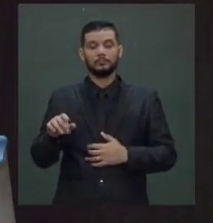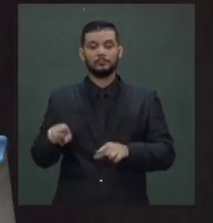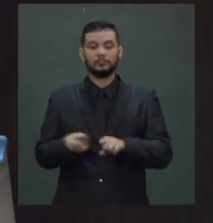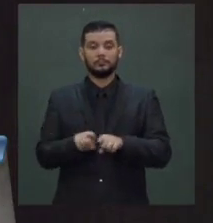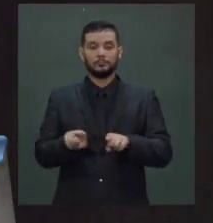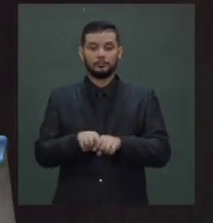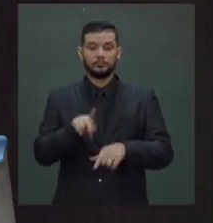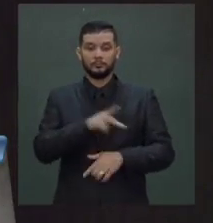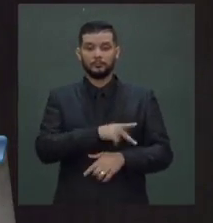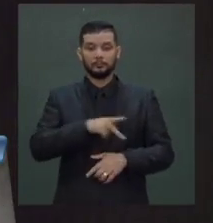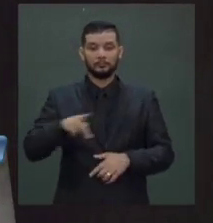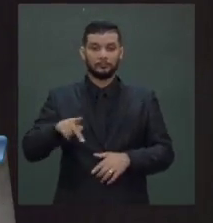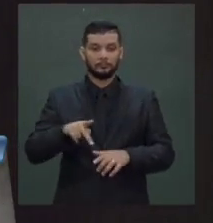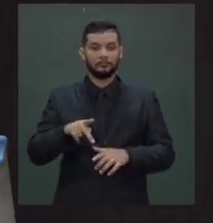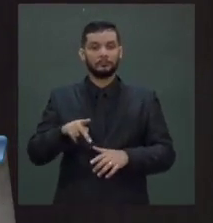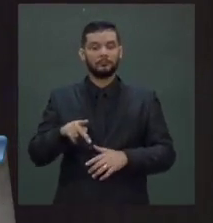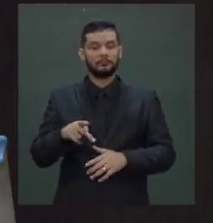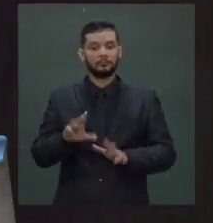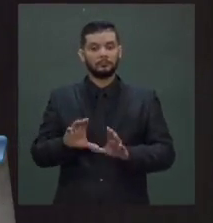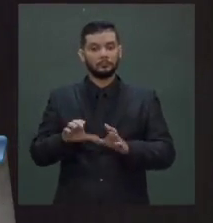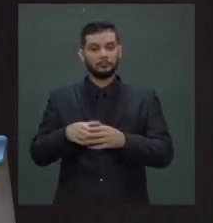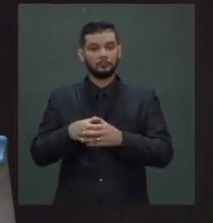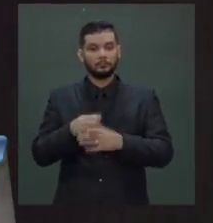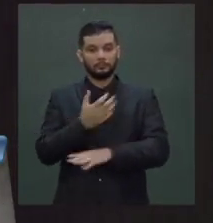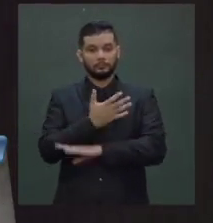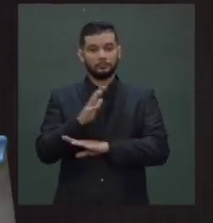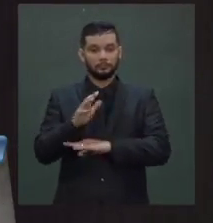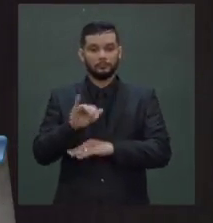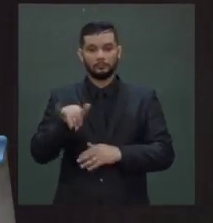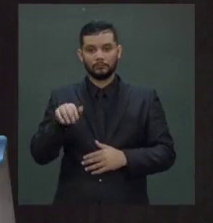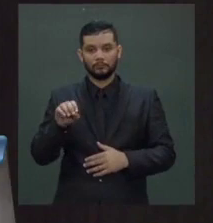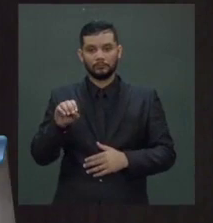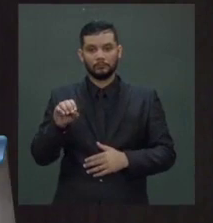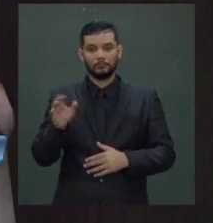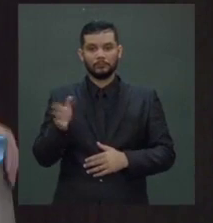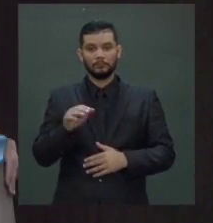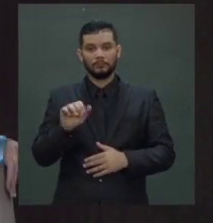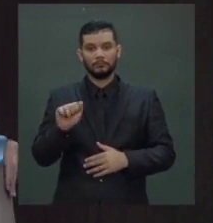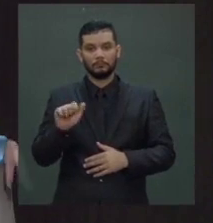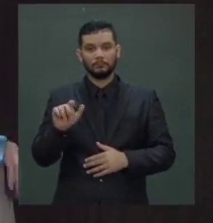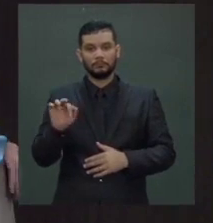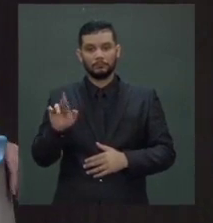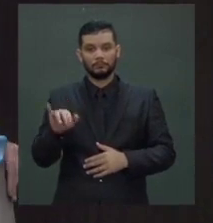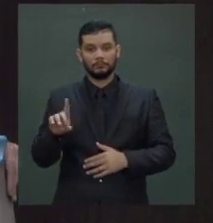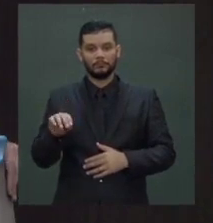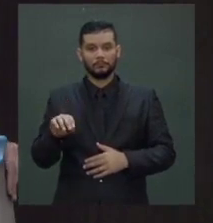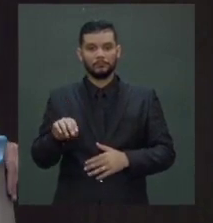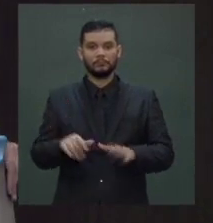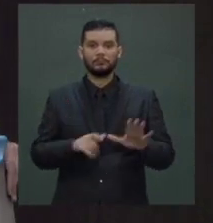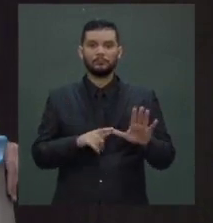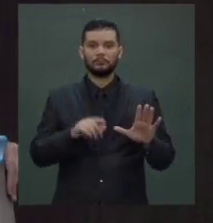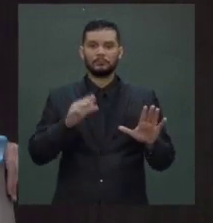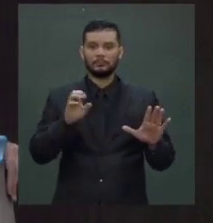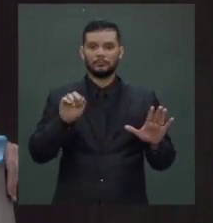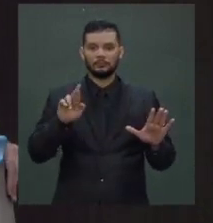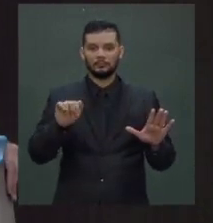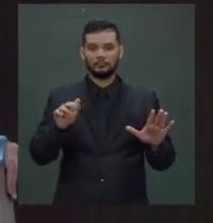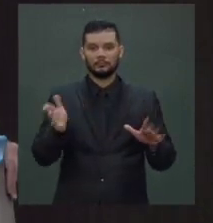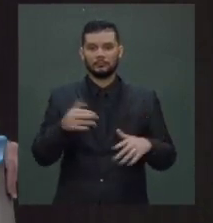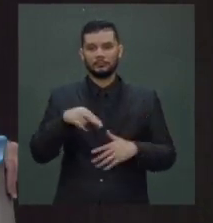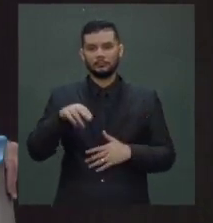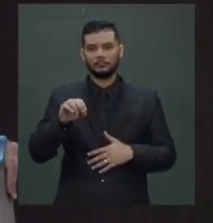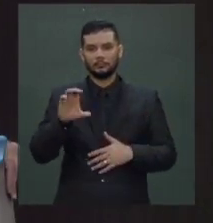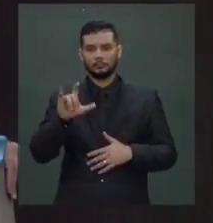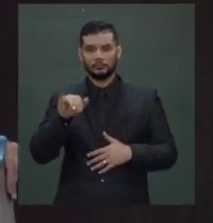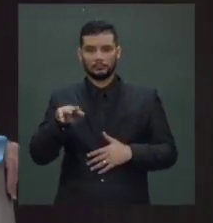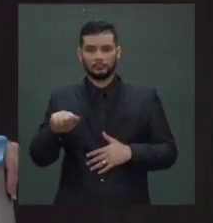Ordem dos Advogados do Brasil, o professor João Alfredo, o Fórum Ceará no Clima, a senhora Sara